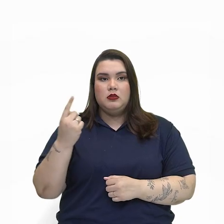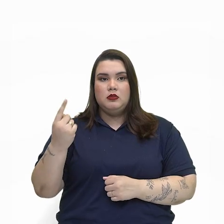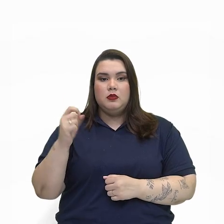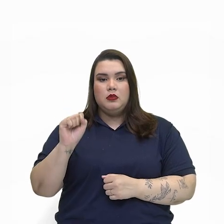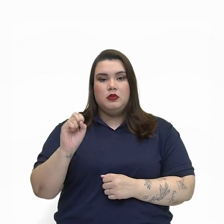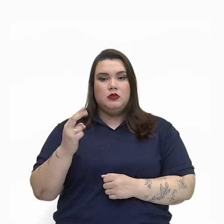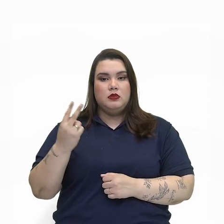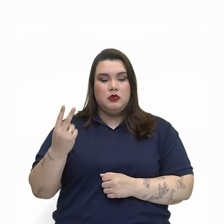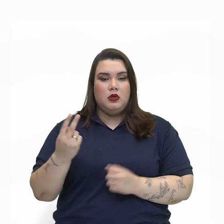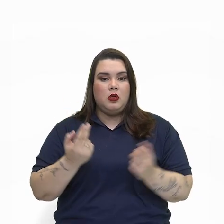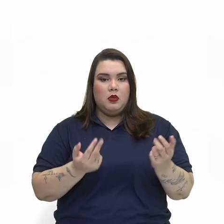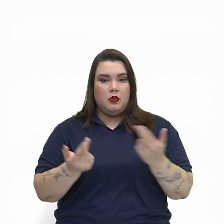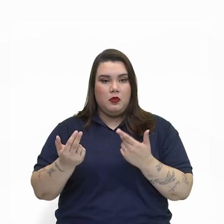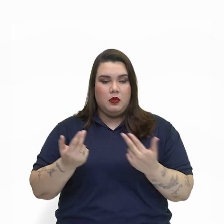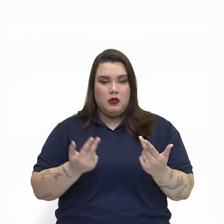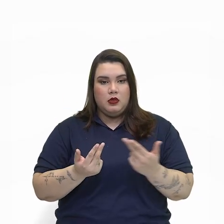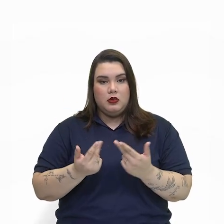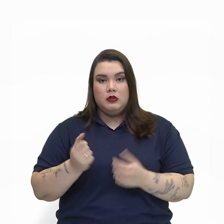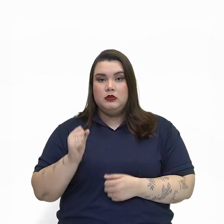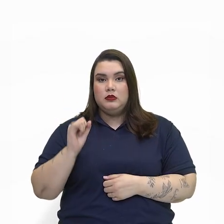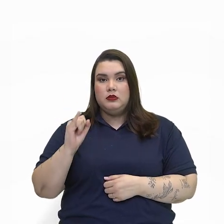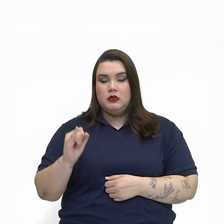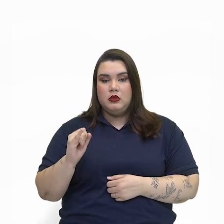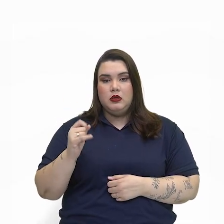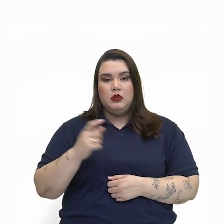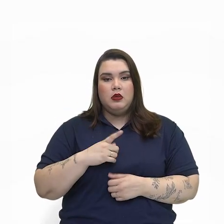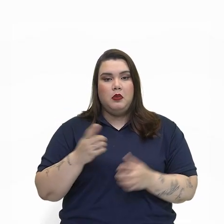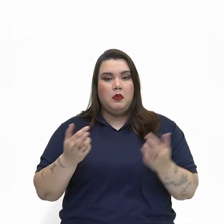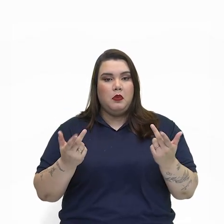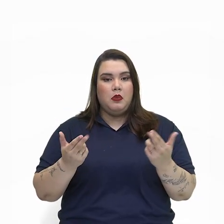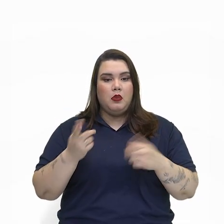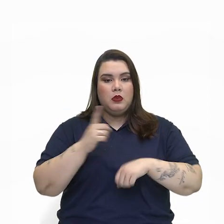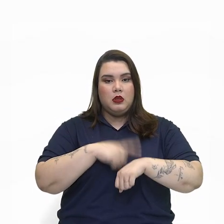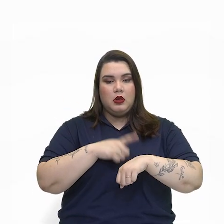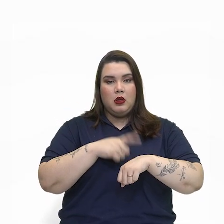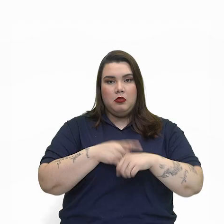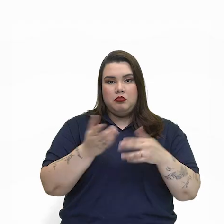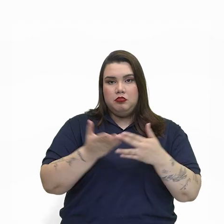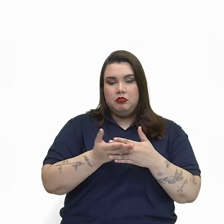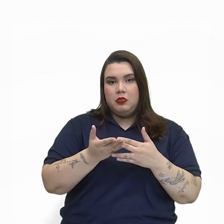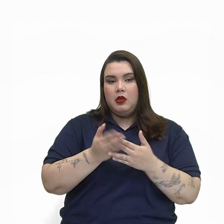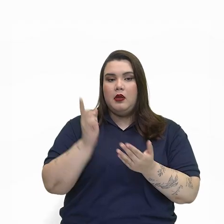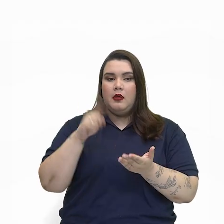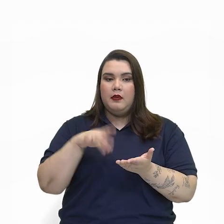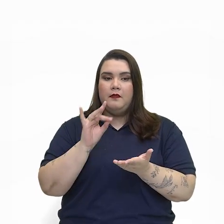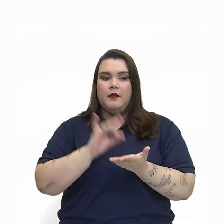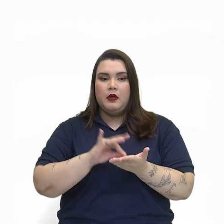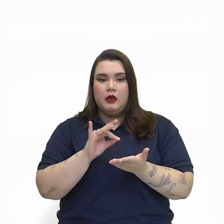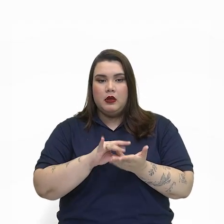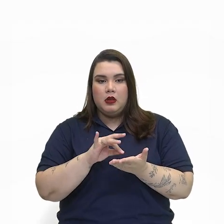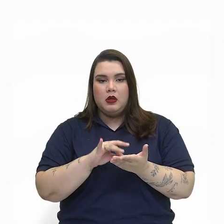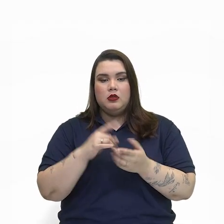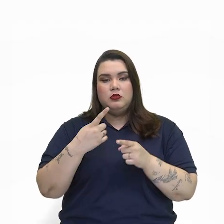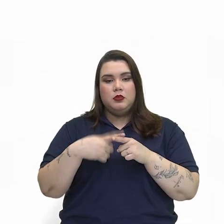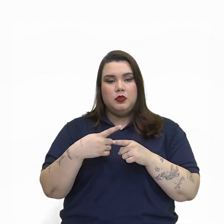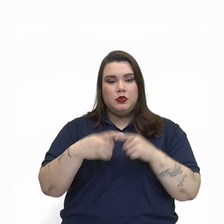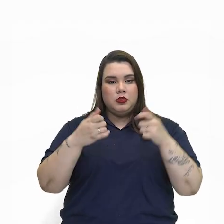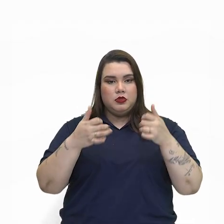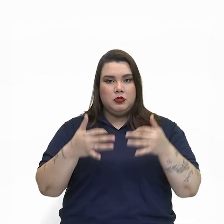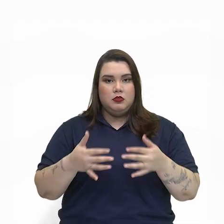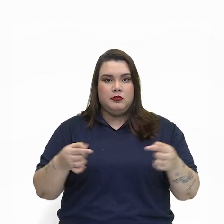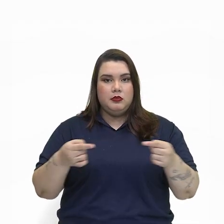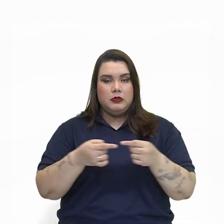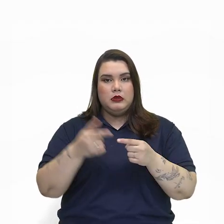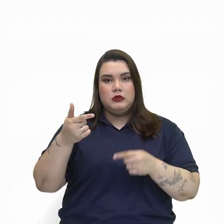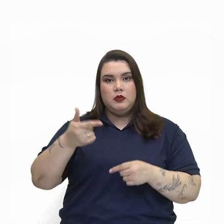trajetória são iguais. Se elas foram varridas no mesmo intervalo de tempo, isso aí é verdadeiro, né, pessoal? É o que diz a nossa segunda